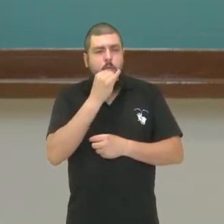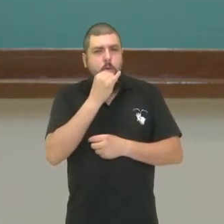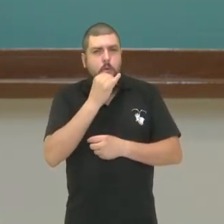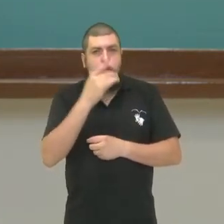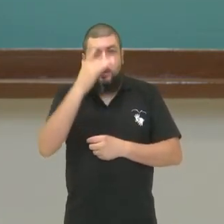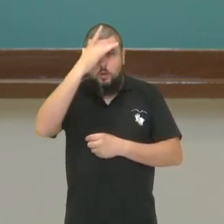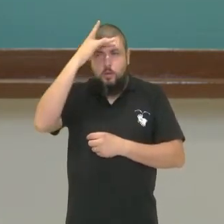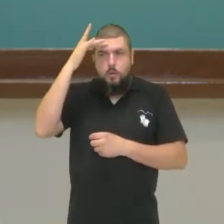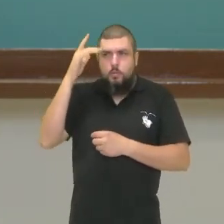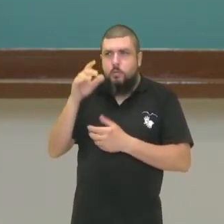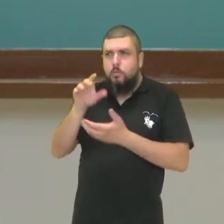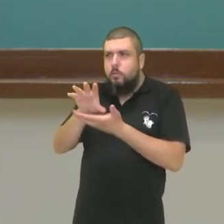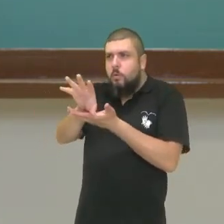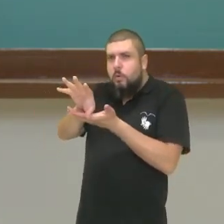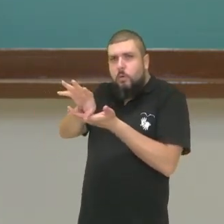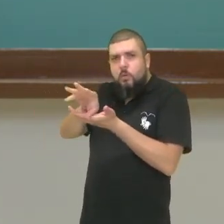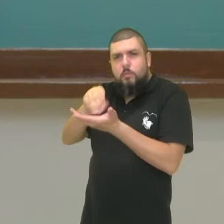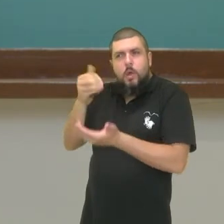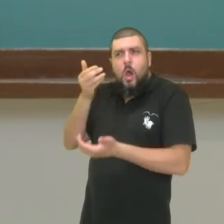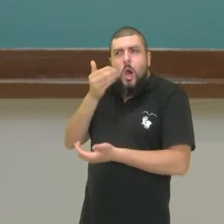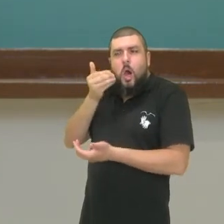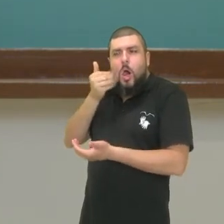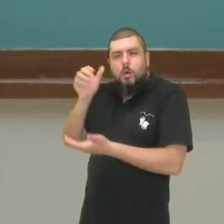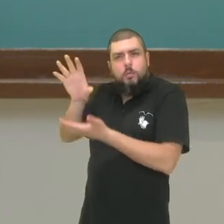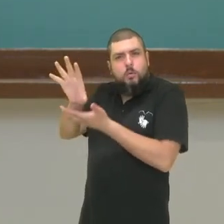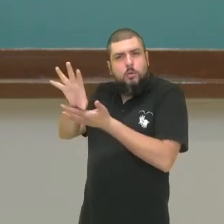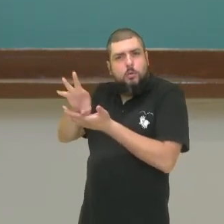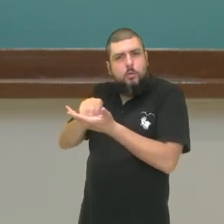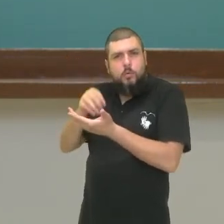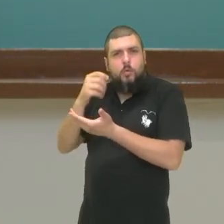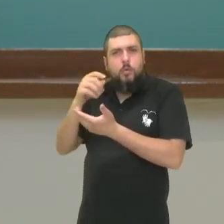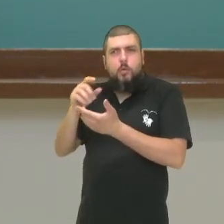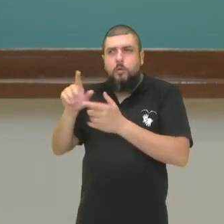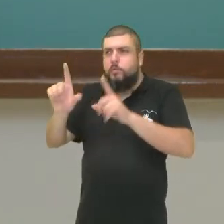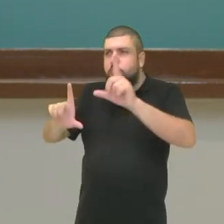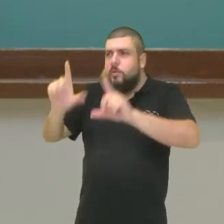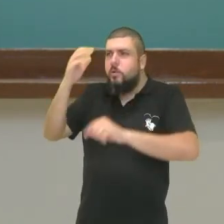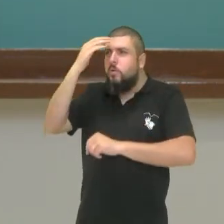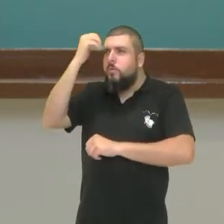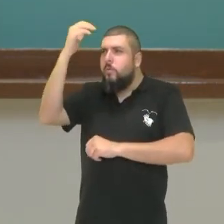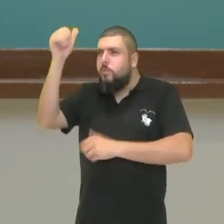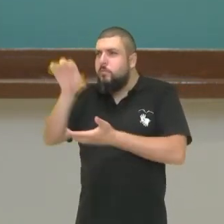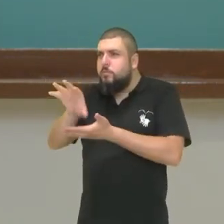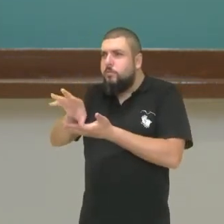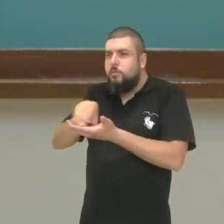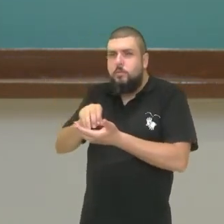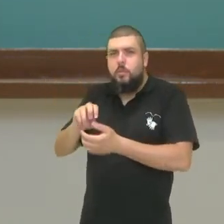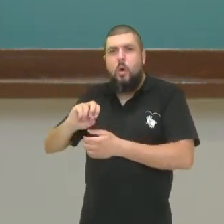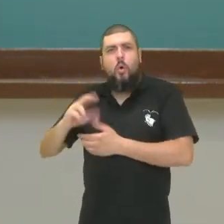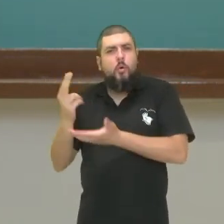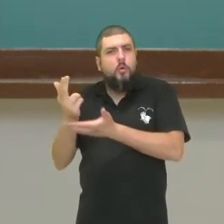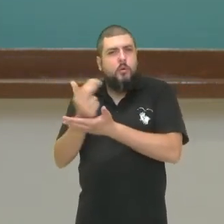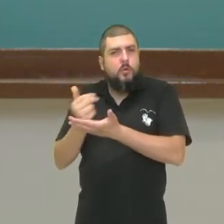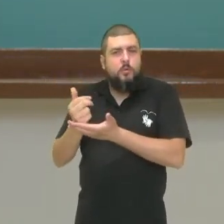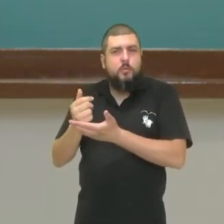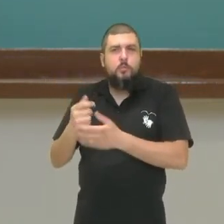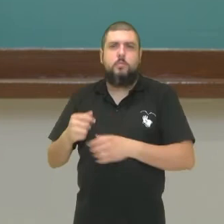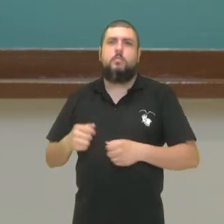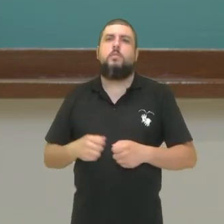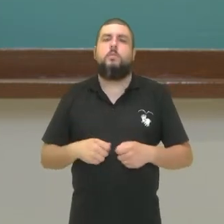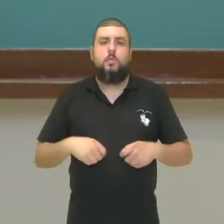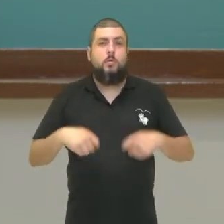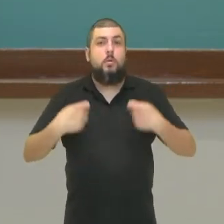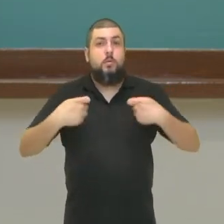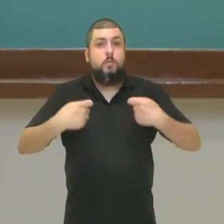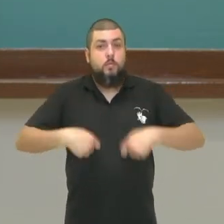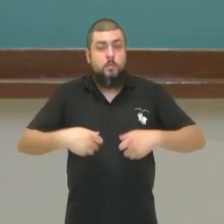imitação de algum personagem de televisão, enfim, de desenho animado, ele tem que ter o domínio, né, do